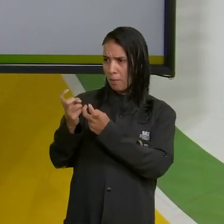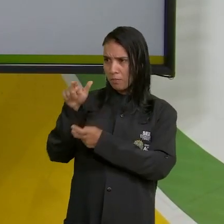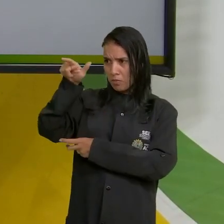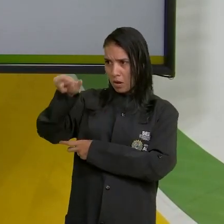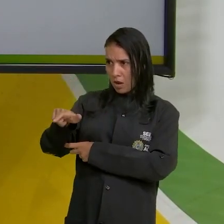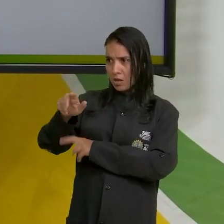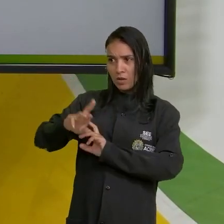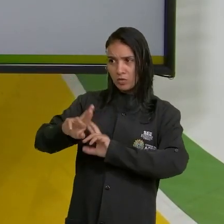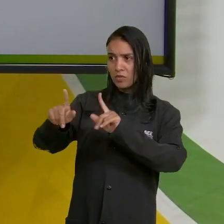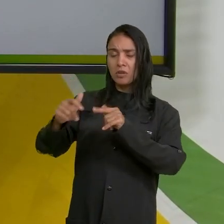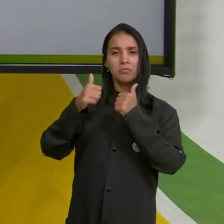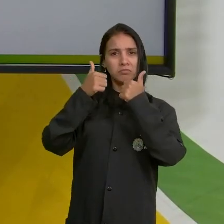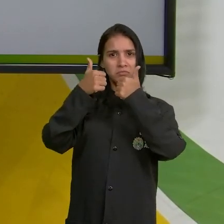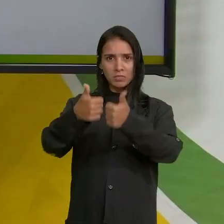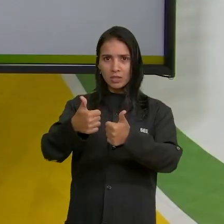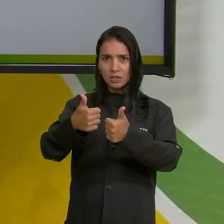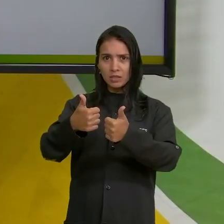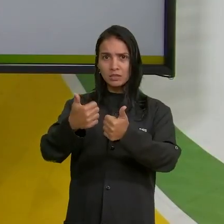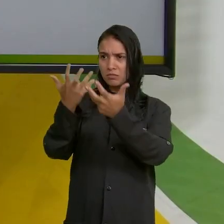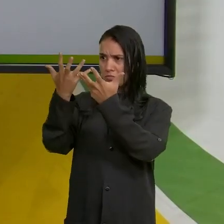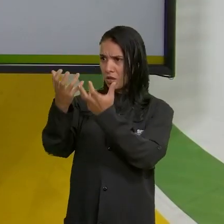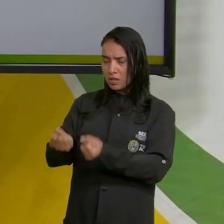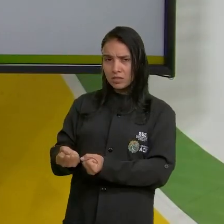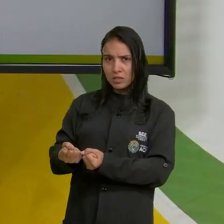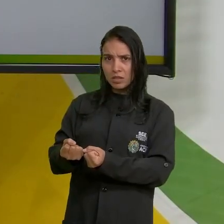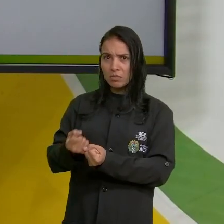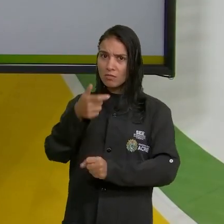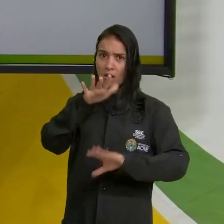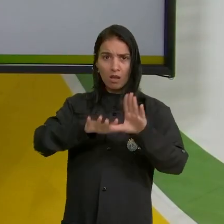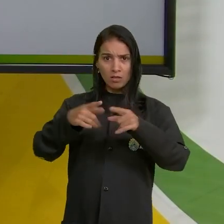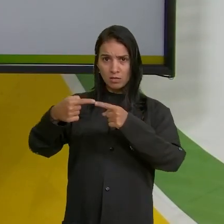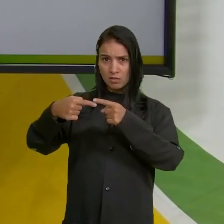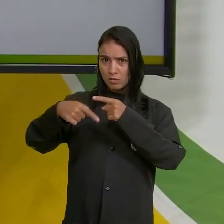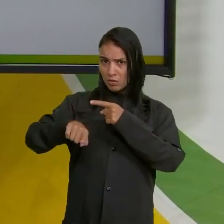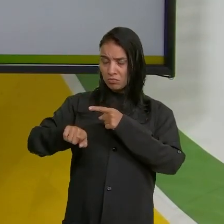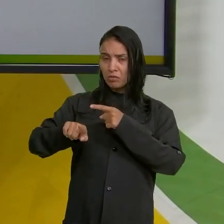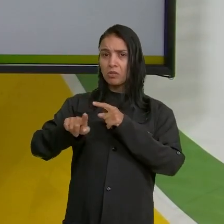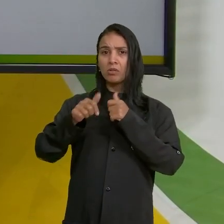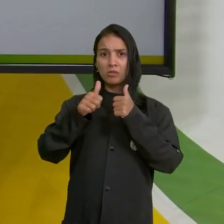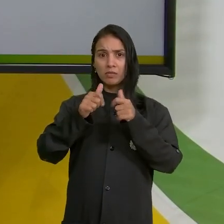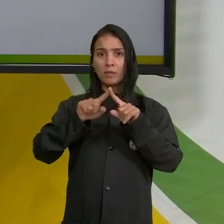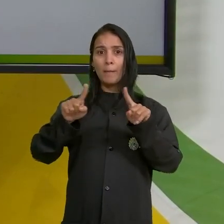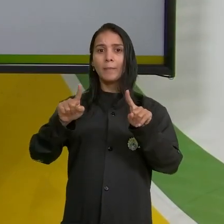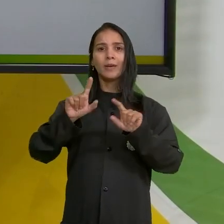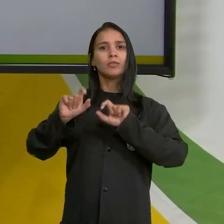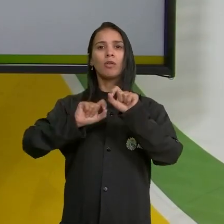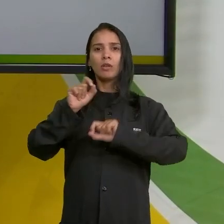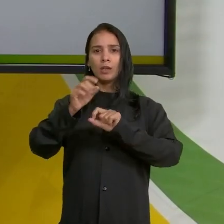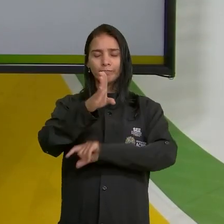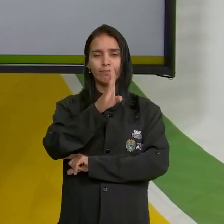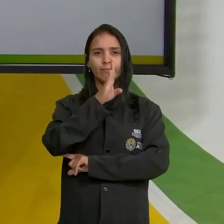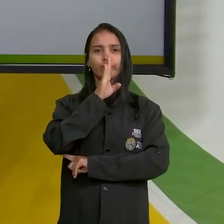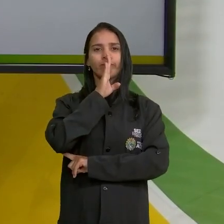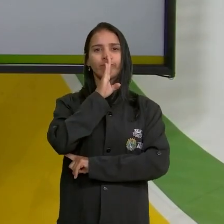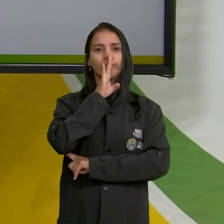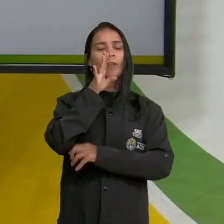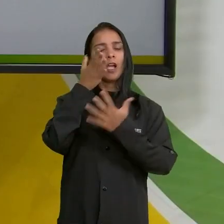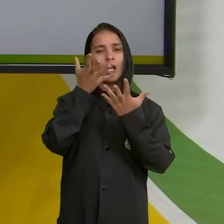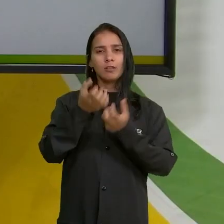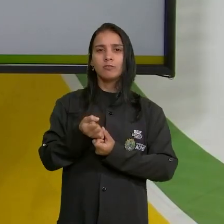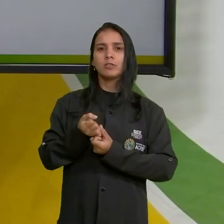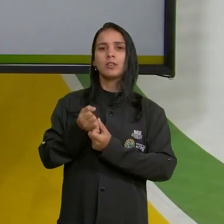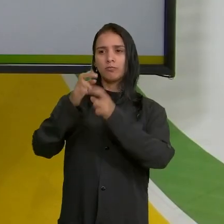Por mais que você não concorde, o melhor caminho é qual? Silenciar e respeitar justamente